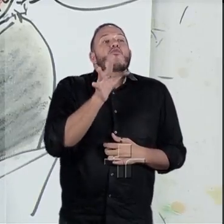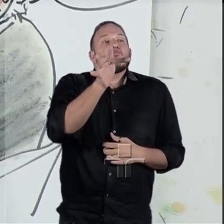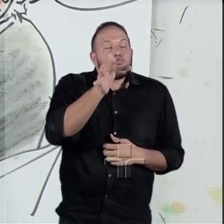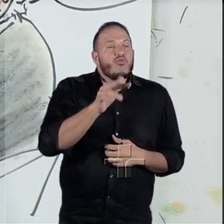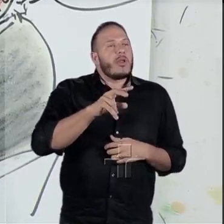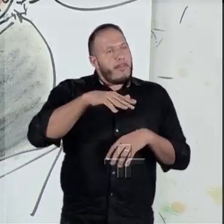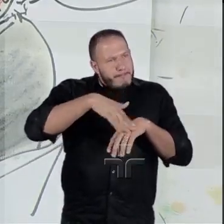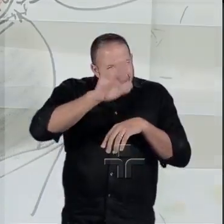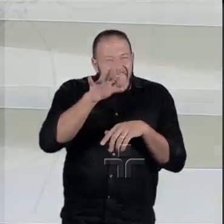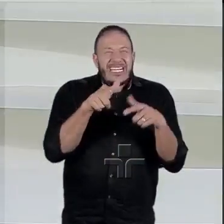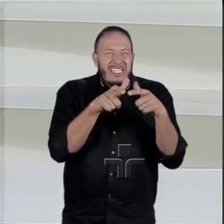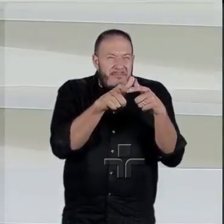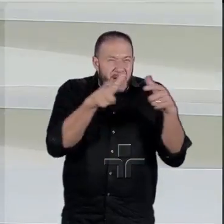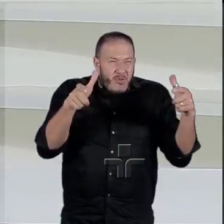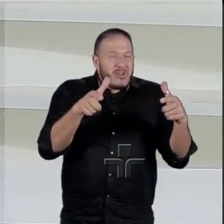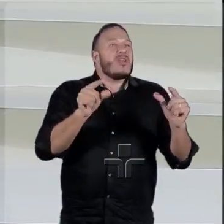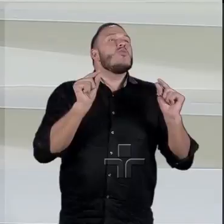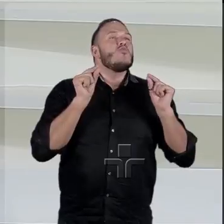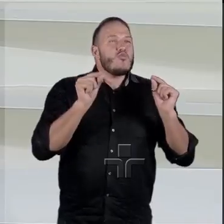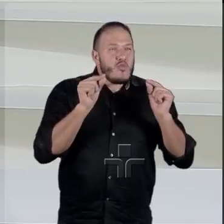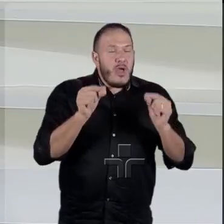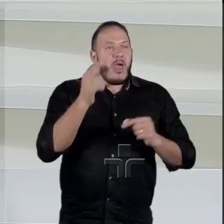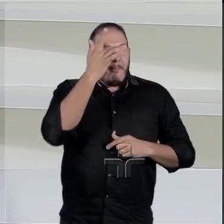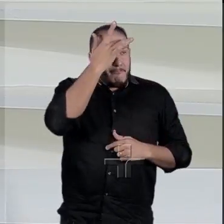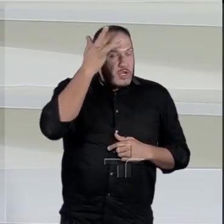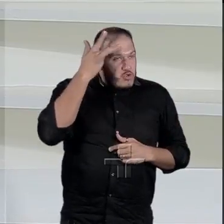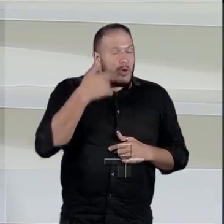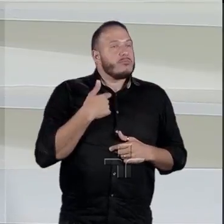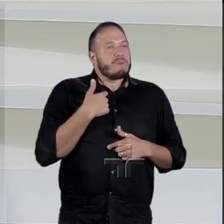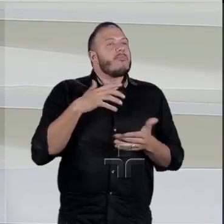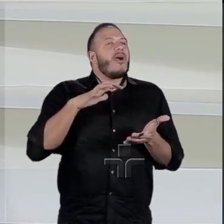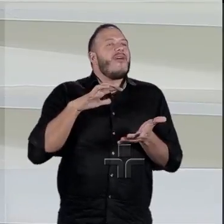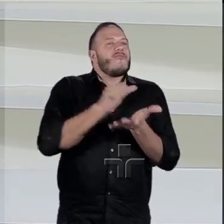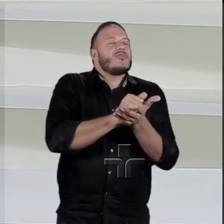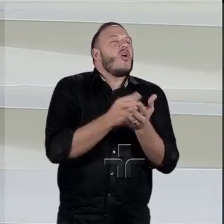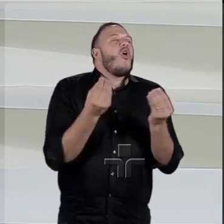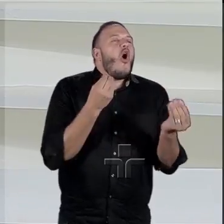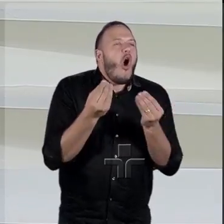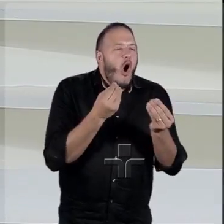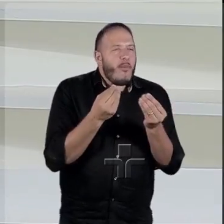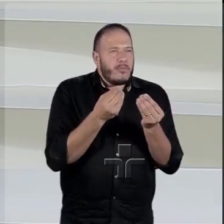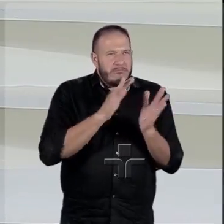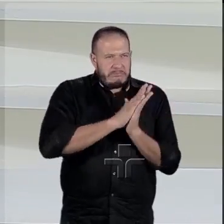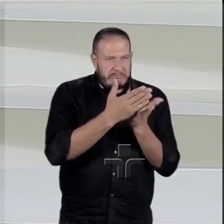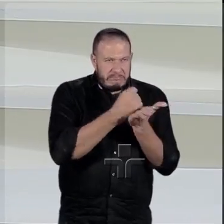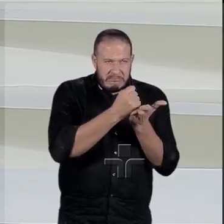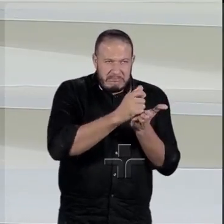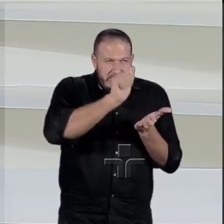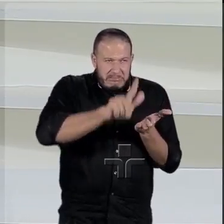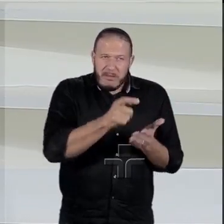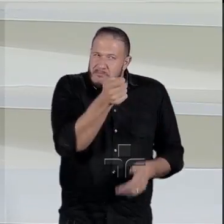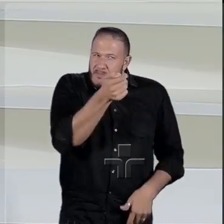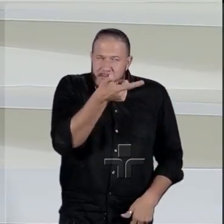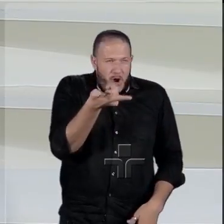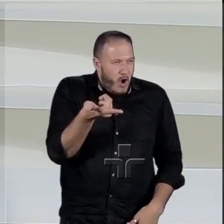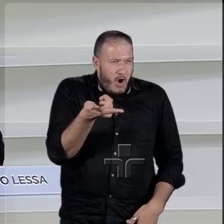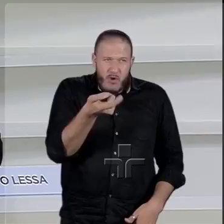formado majoritariamente por vínculos efêmeros. Isso é o que vai caracterizar o mercado no